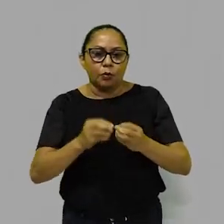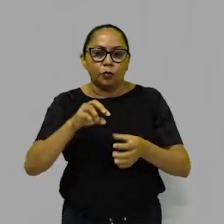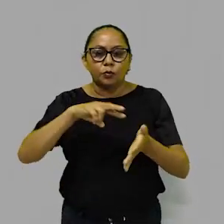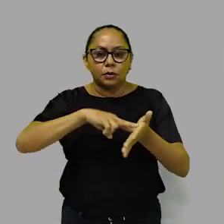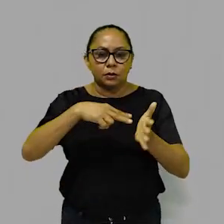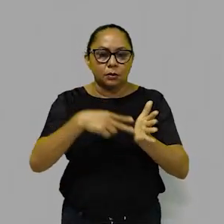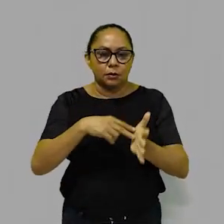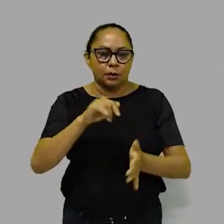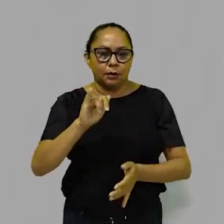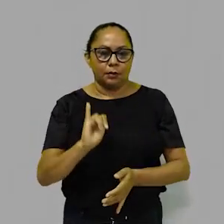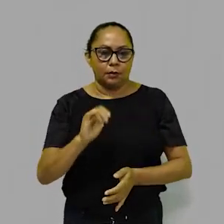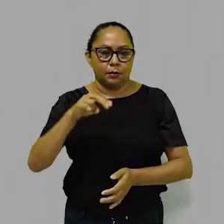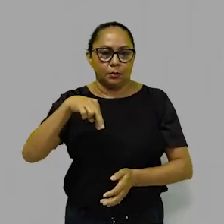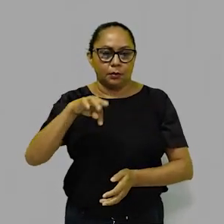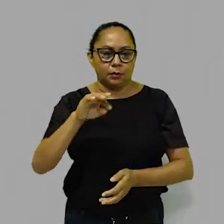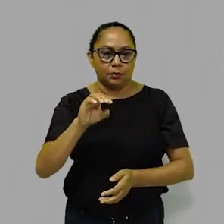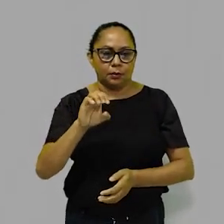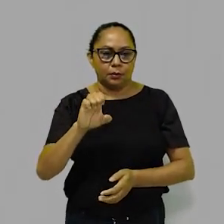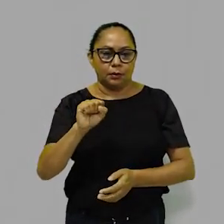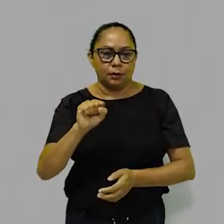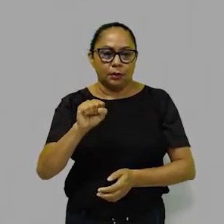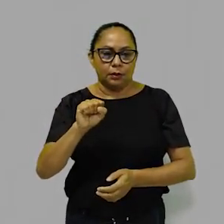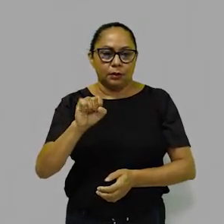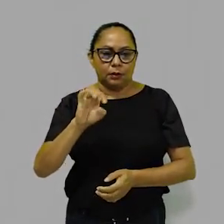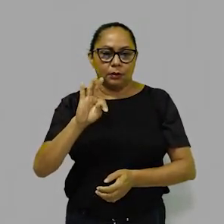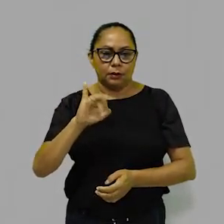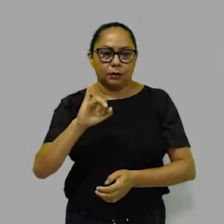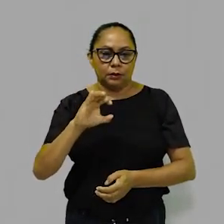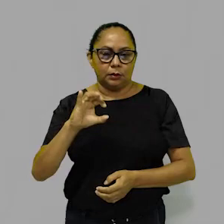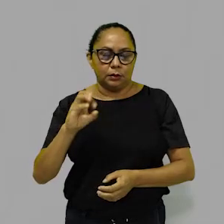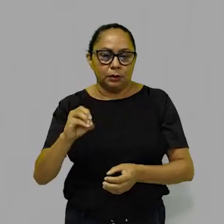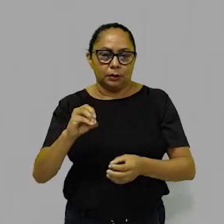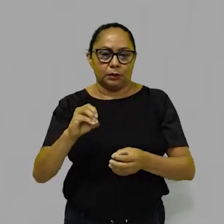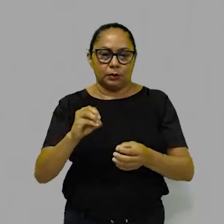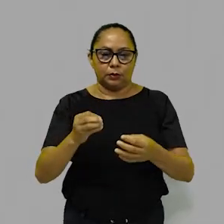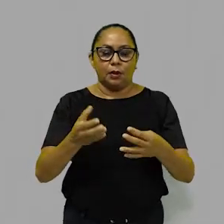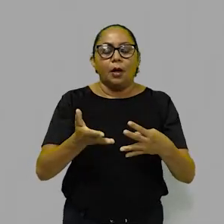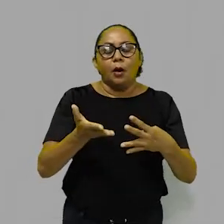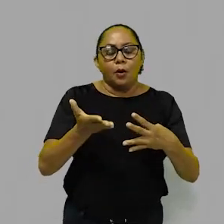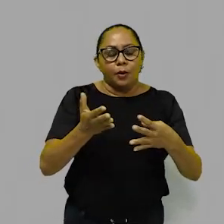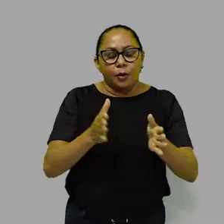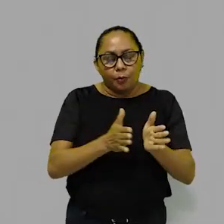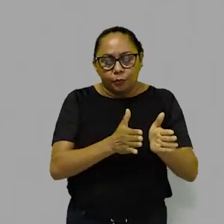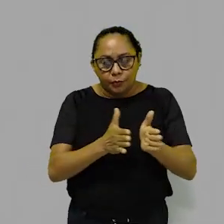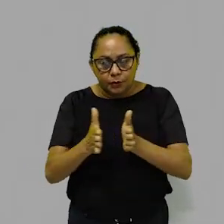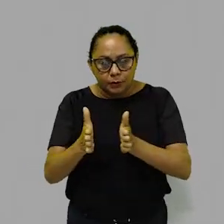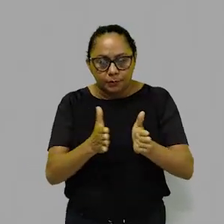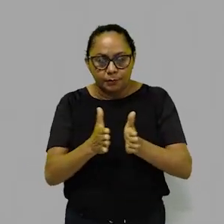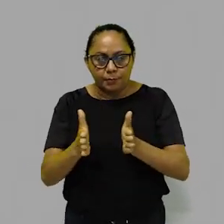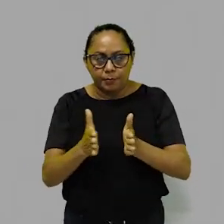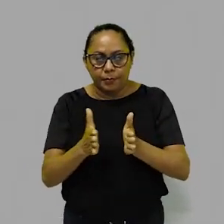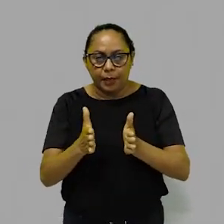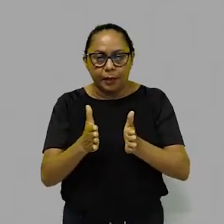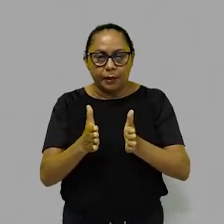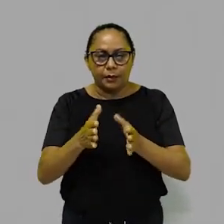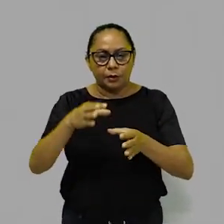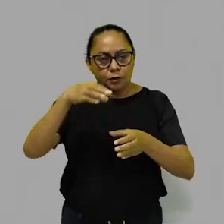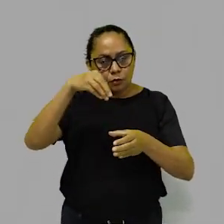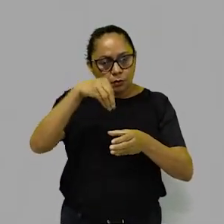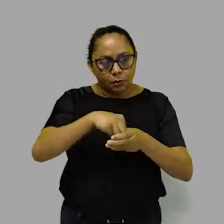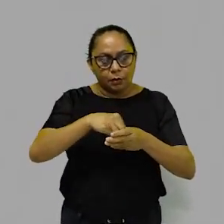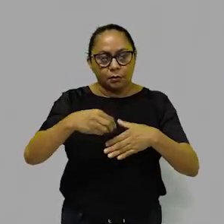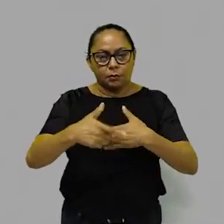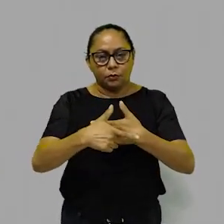O interstício, pessoal, é o espaço que existe entre as células que formam nossos tecidos. Então, entre essas células existe